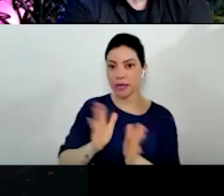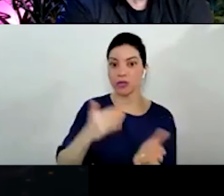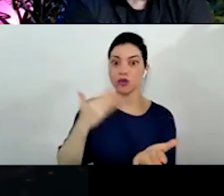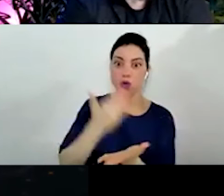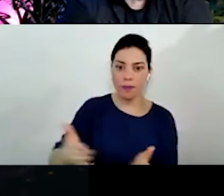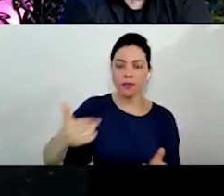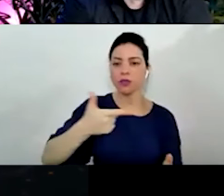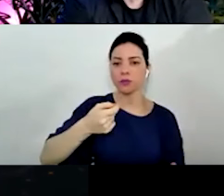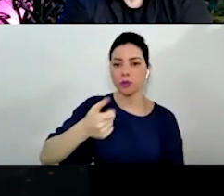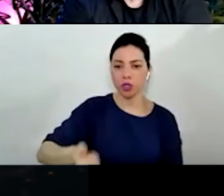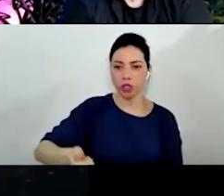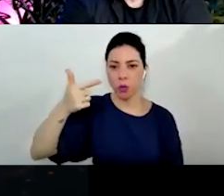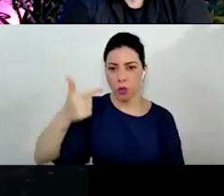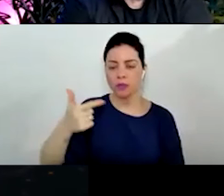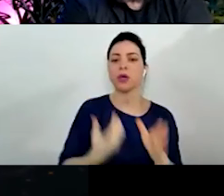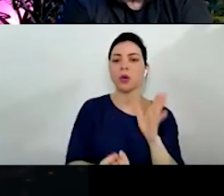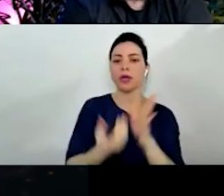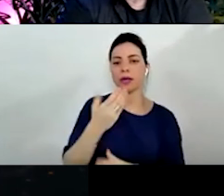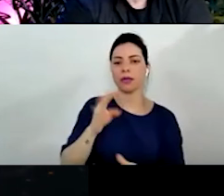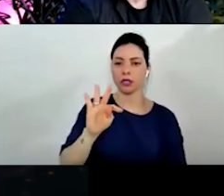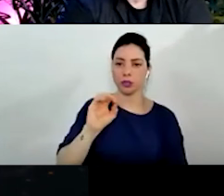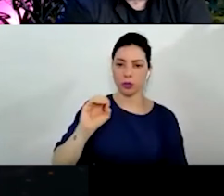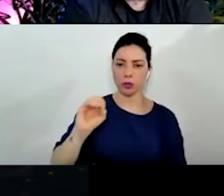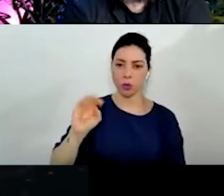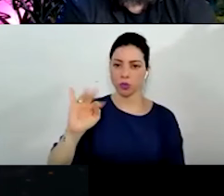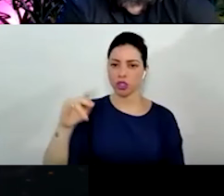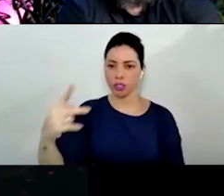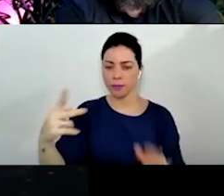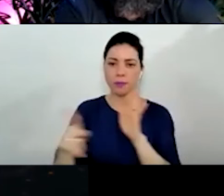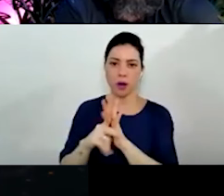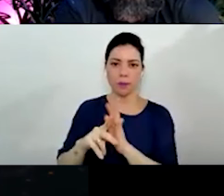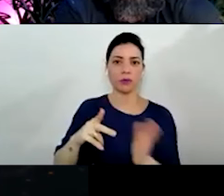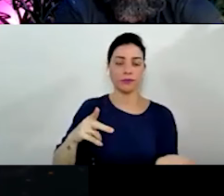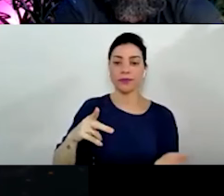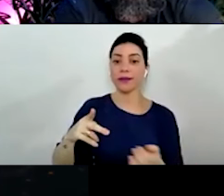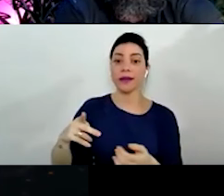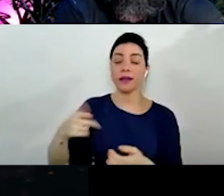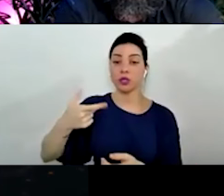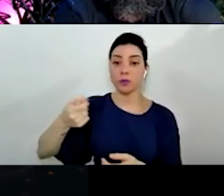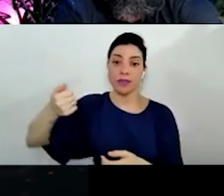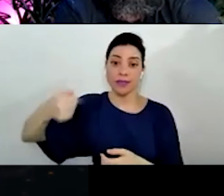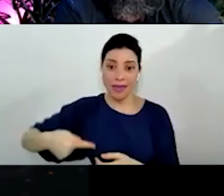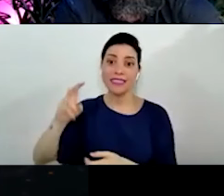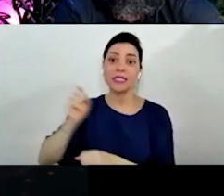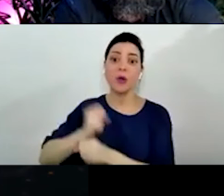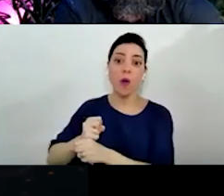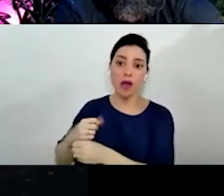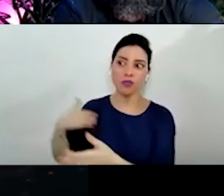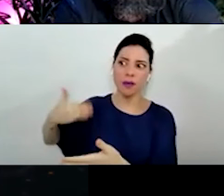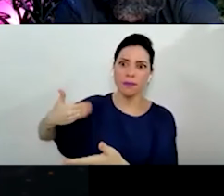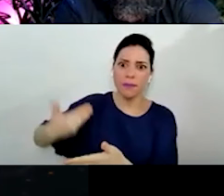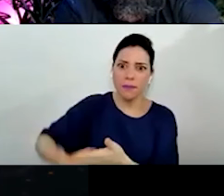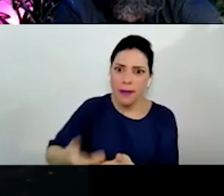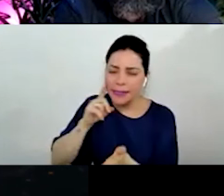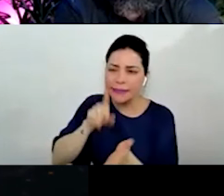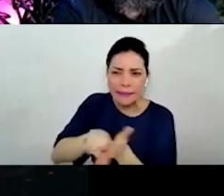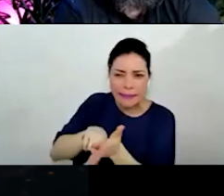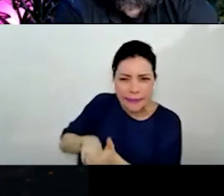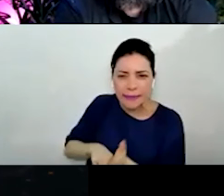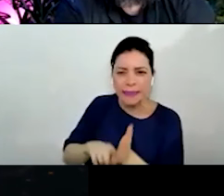é um kit de acessibilidade que alguns conhecem 2017 por 15 anos aplicando a sensibilidade entendendo a wcg